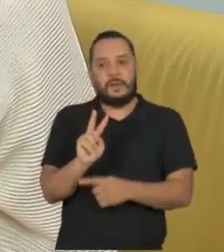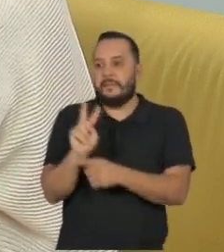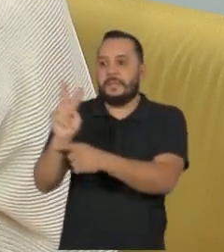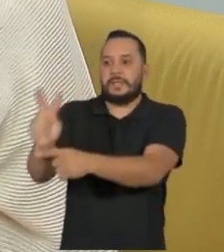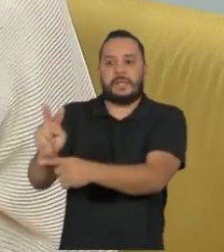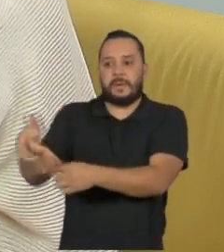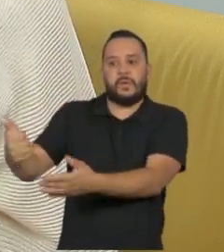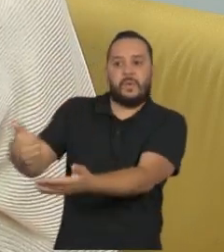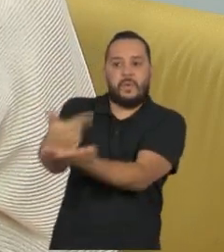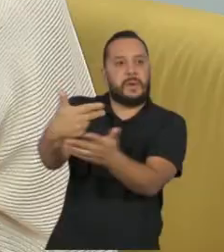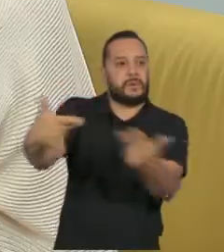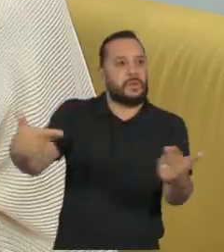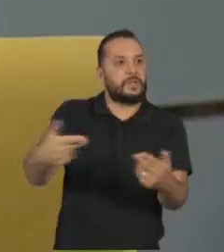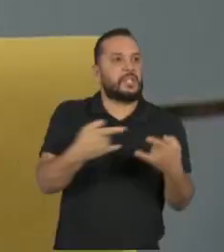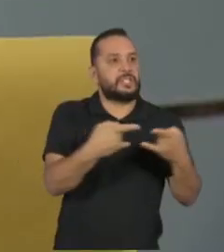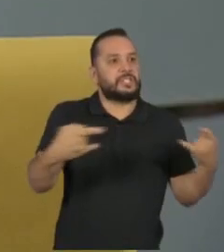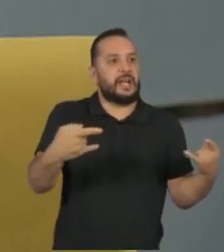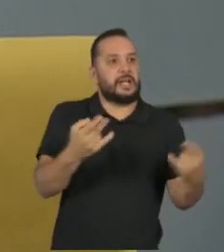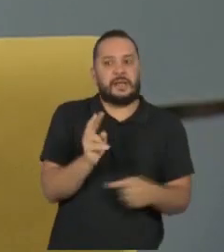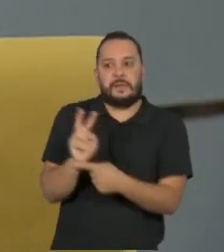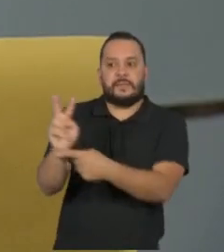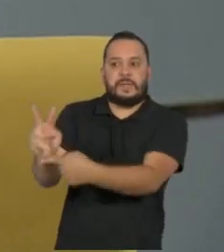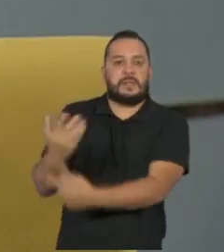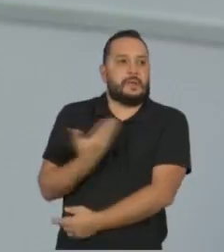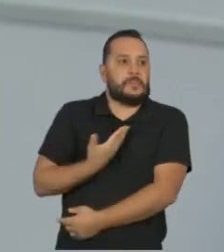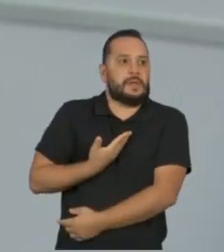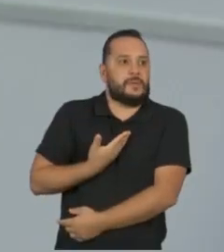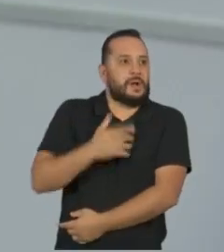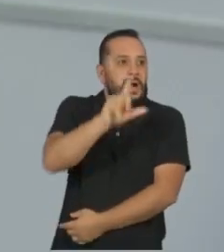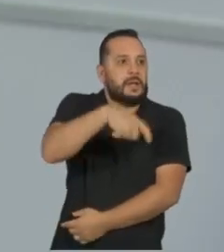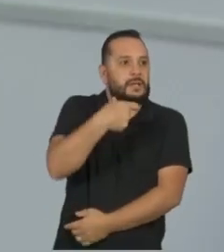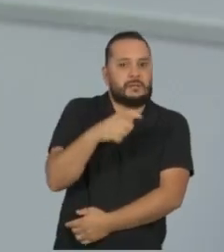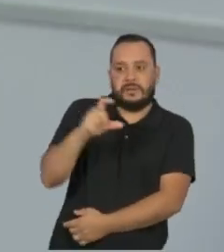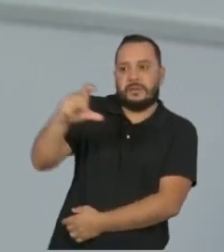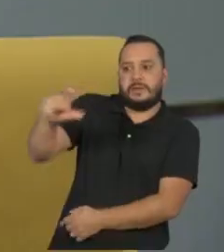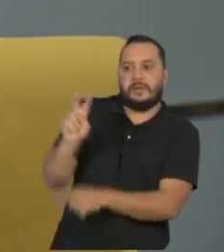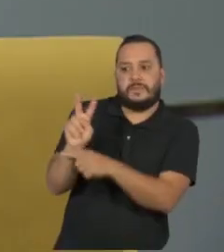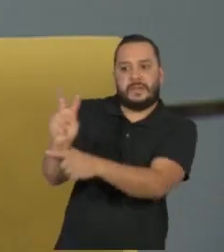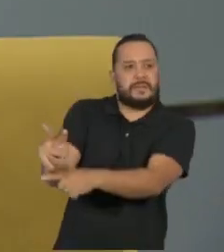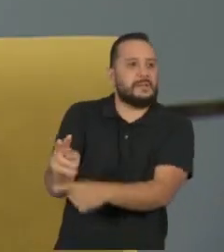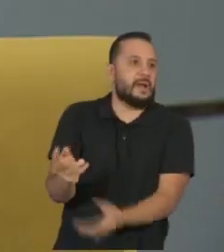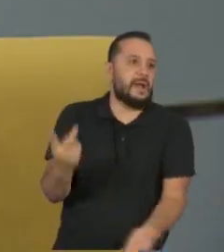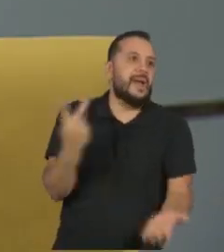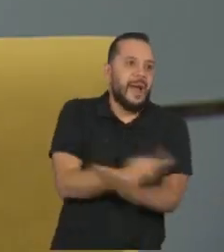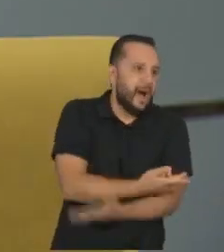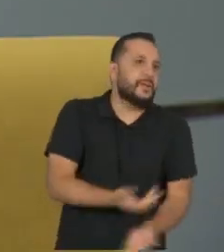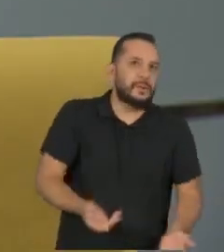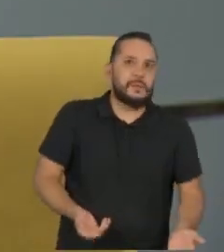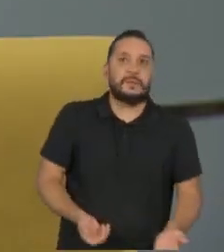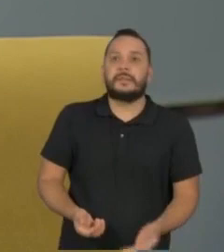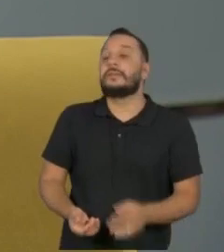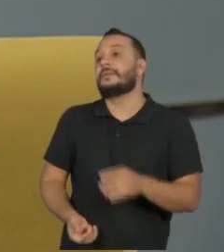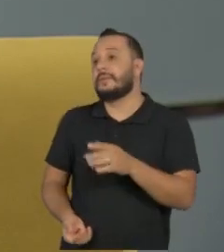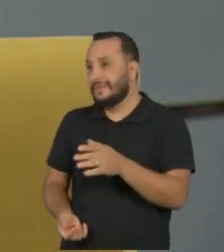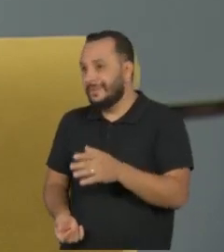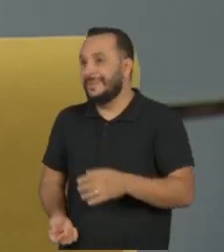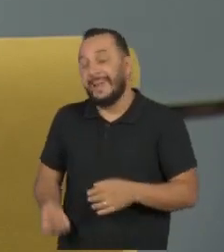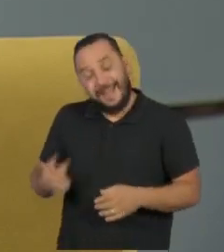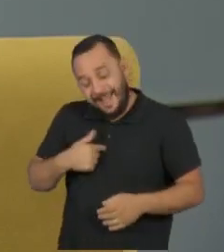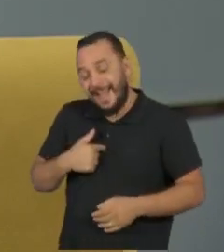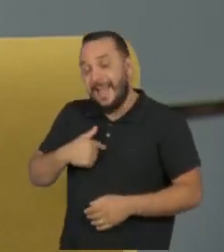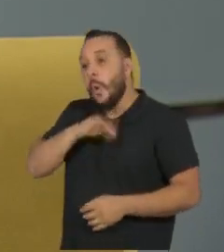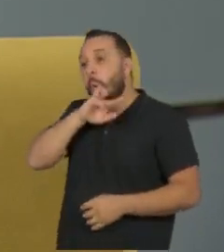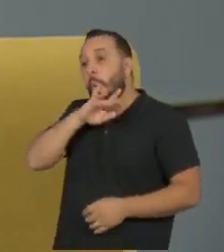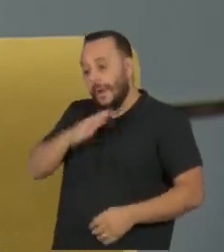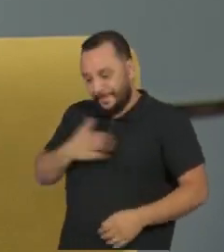o cheque para outras pessoas. Evitar ao máximo. Gente, se já é ruim fazer para você mesma,